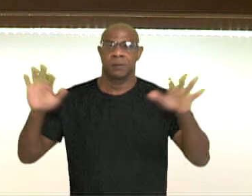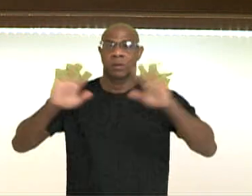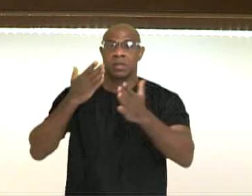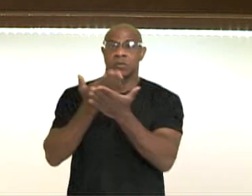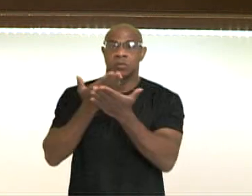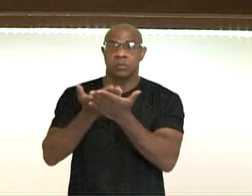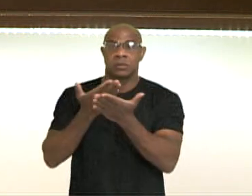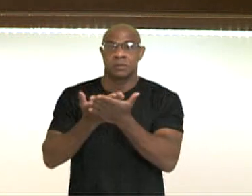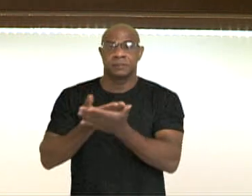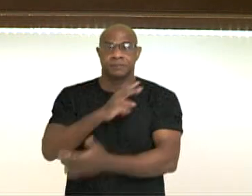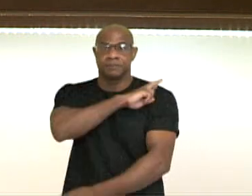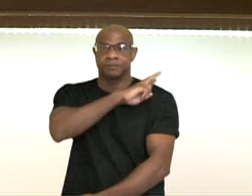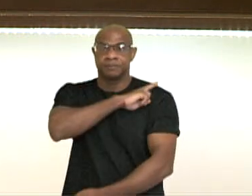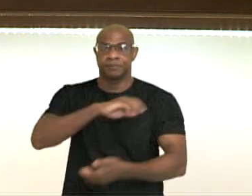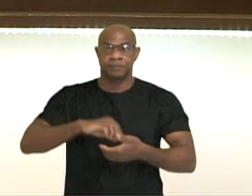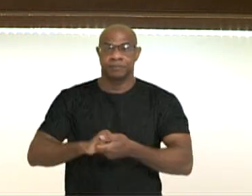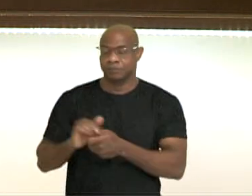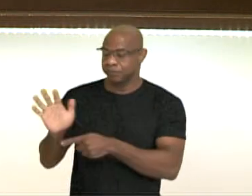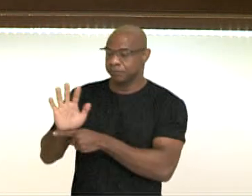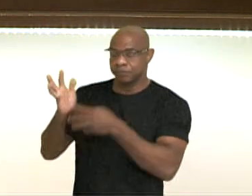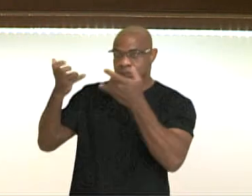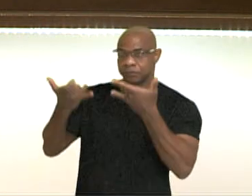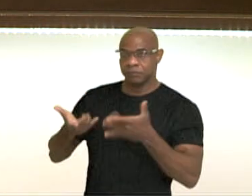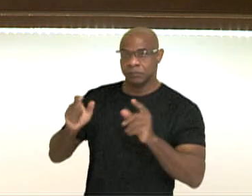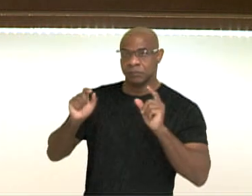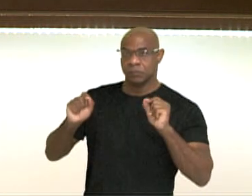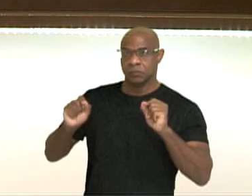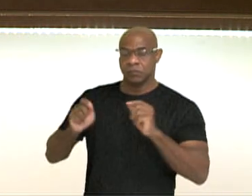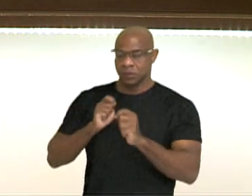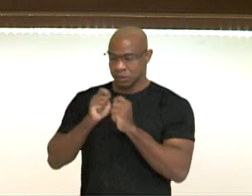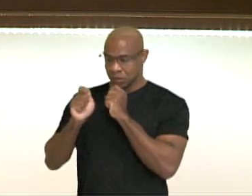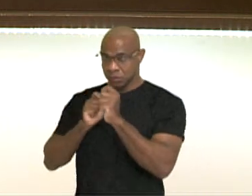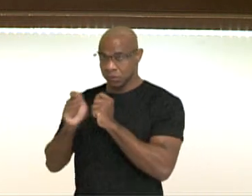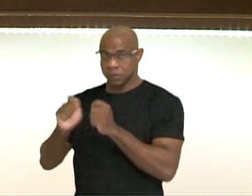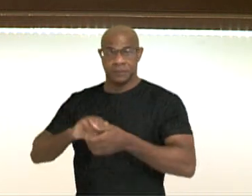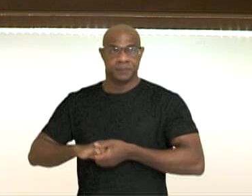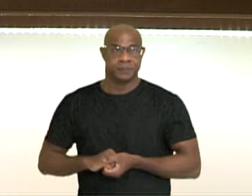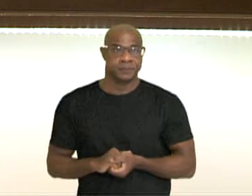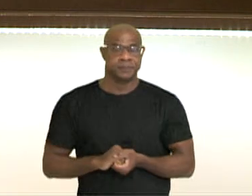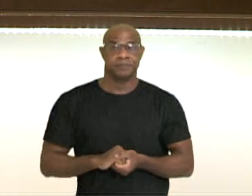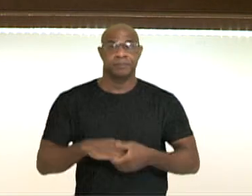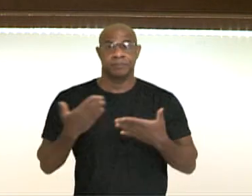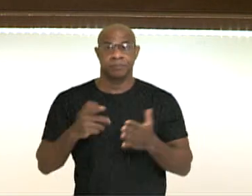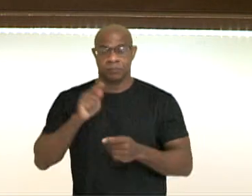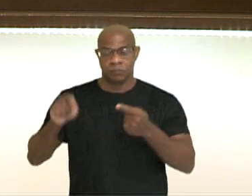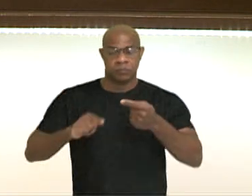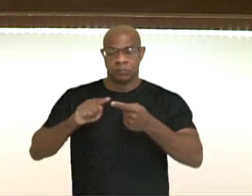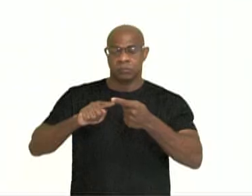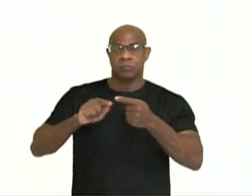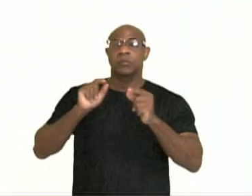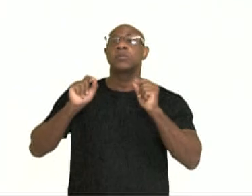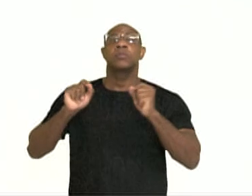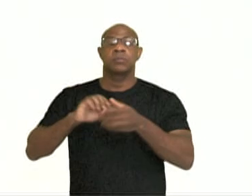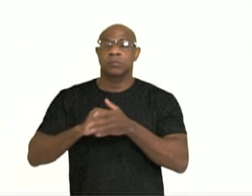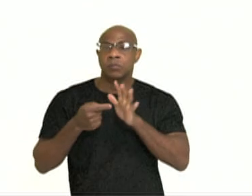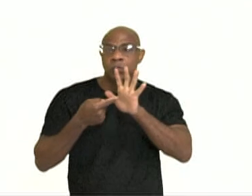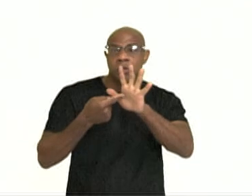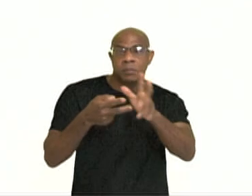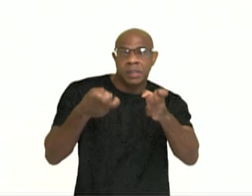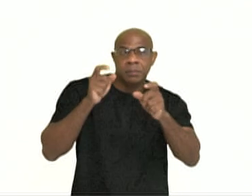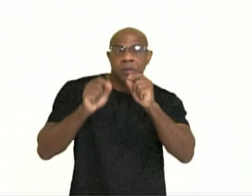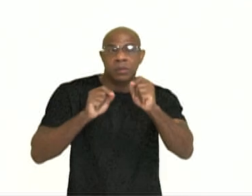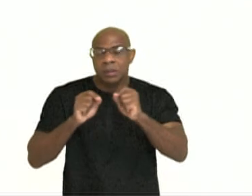Olá, estudantes da segunda série! Nesse vídeo vamos falar sobre reportagem. Então, nossos objetivos são identificar